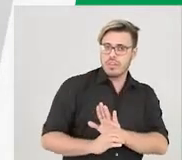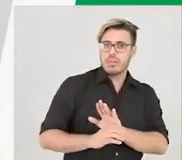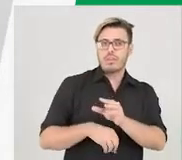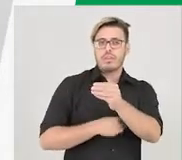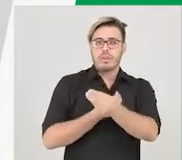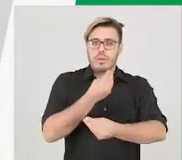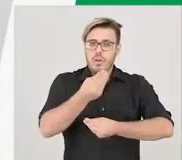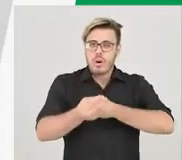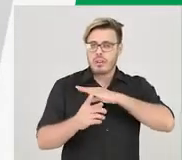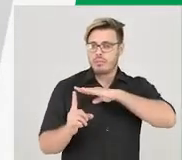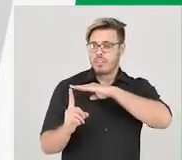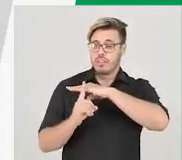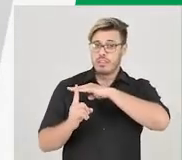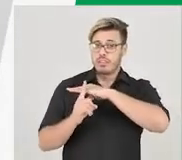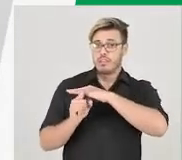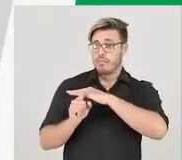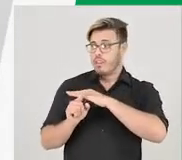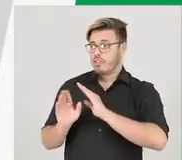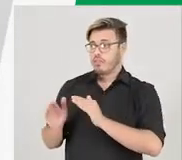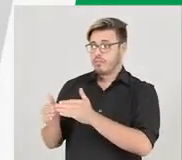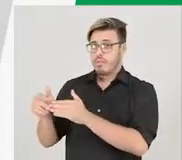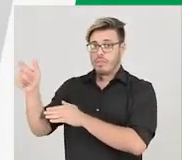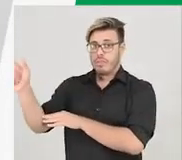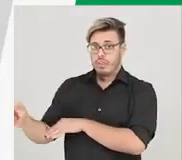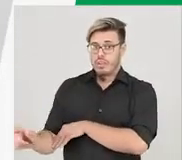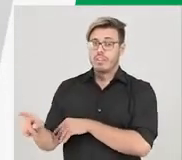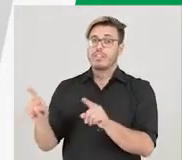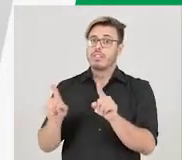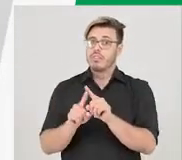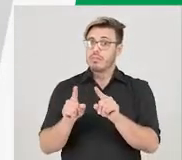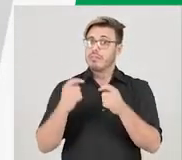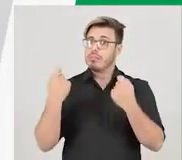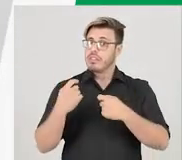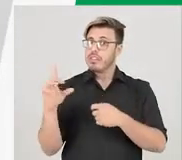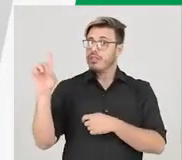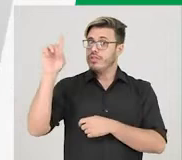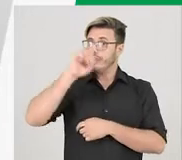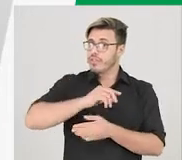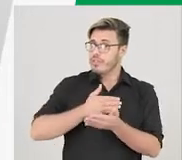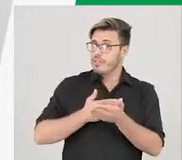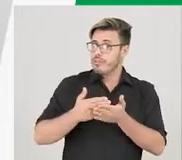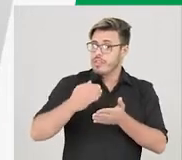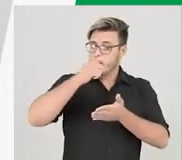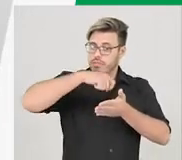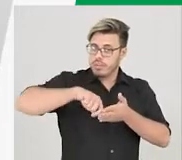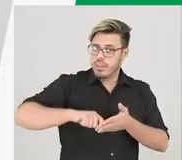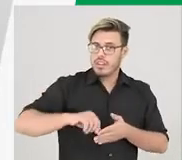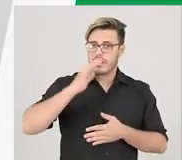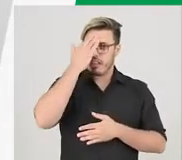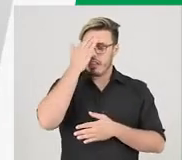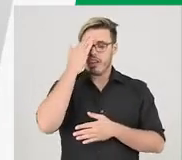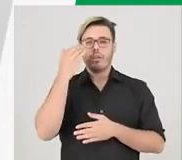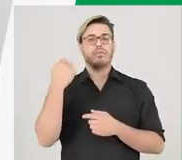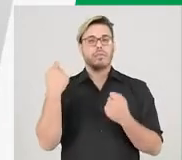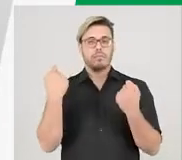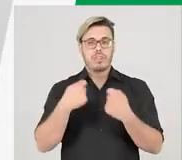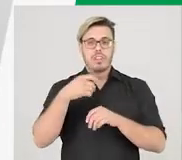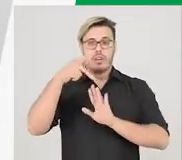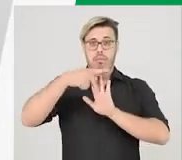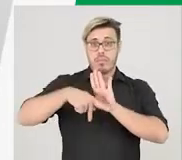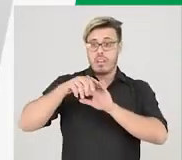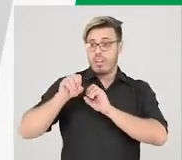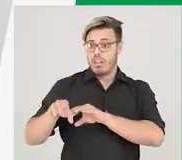individualizado, ele requer pelo menos 8 semanas. Ele é no mínimo 8 semanas. Por que ele é recomendado para 8